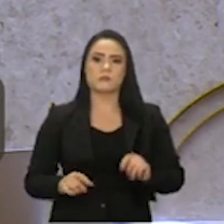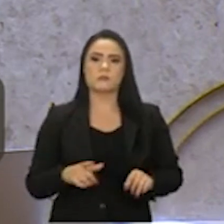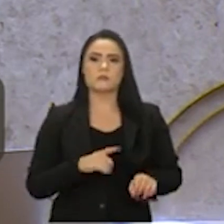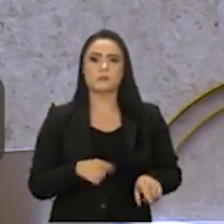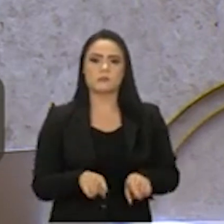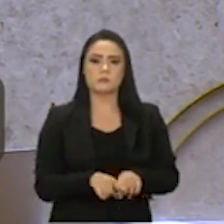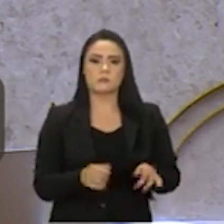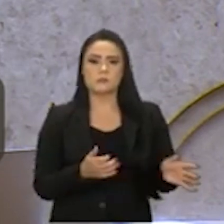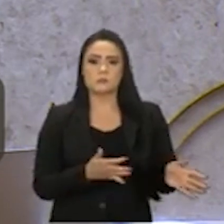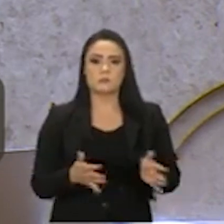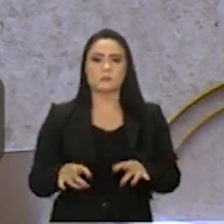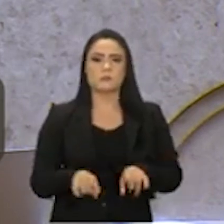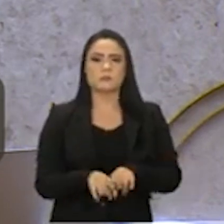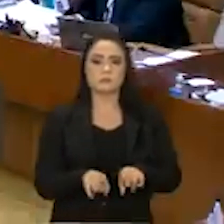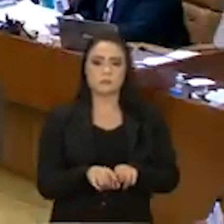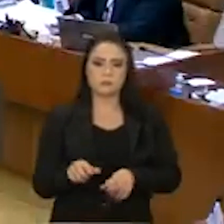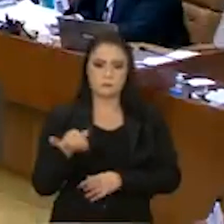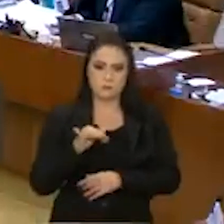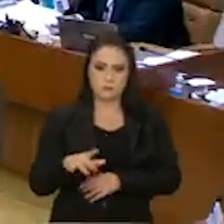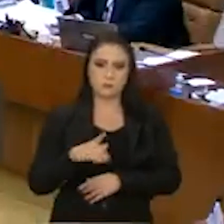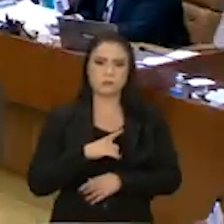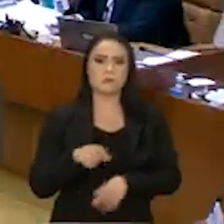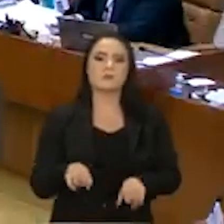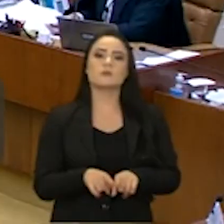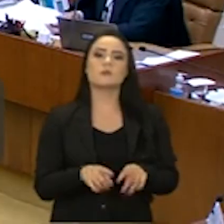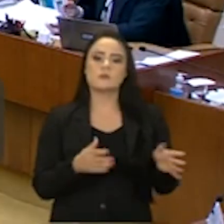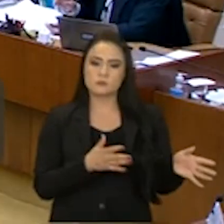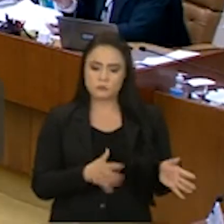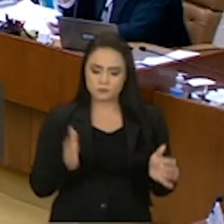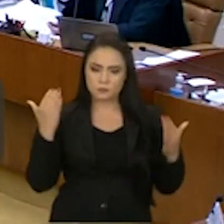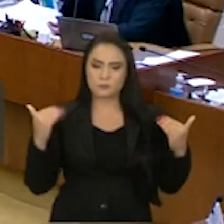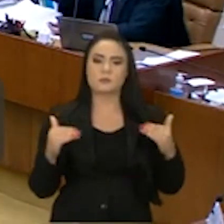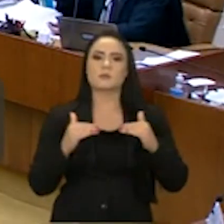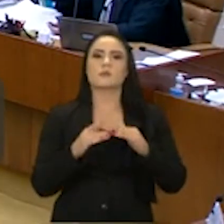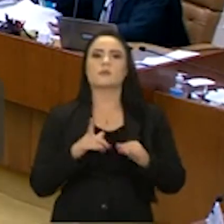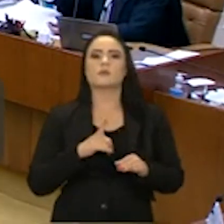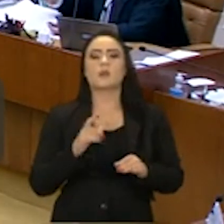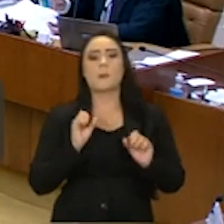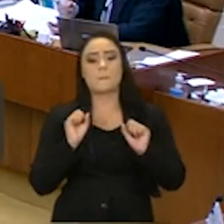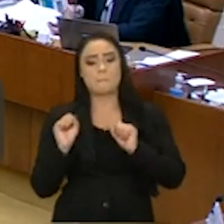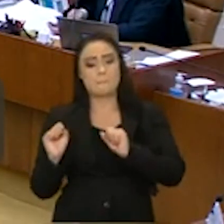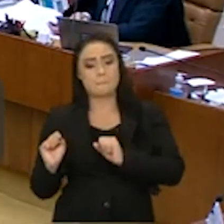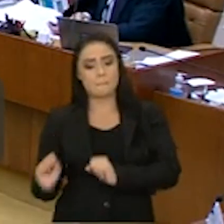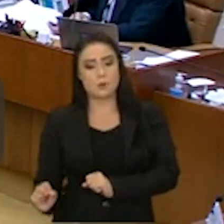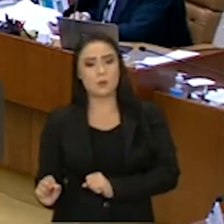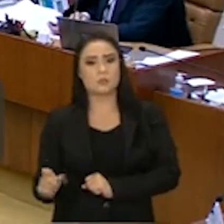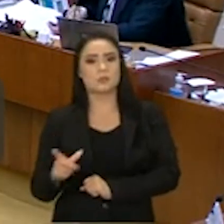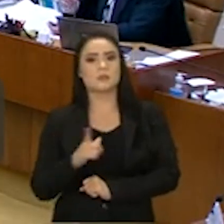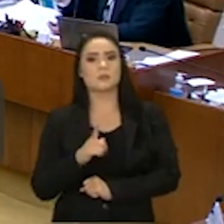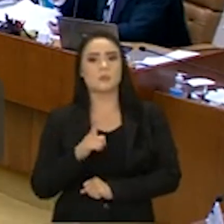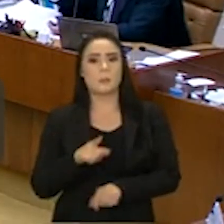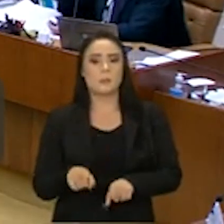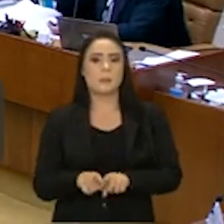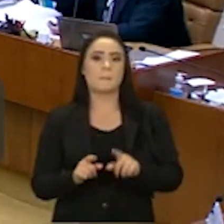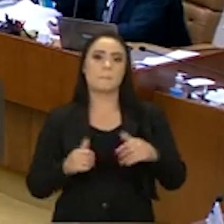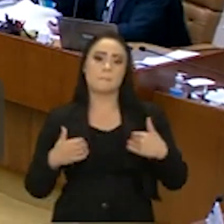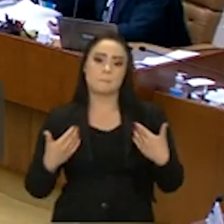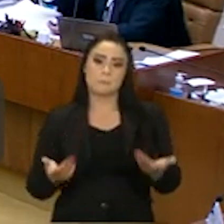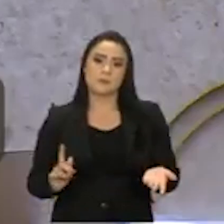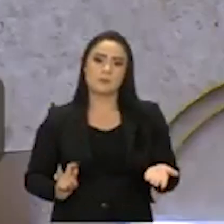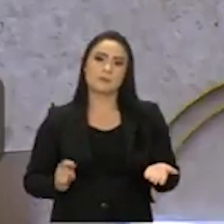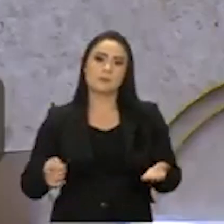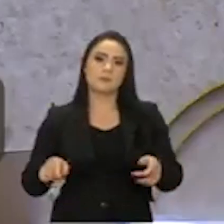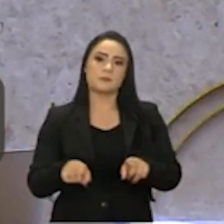imediatamente. Não deva. Essa não. É a nossa divergência. Não deva, não, presidente. Pode, ou que possa não ser preso. Isso. Então, alguém